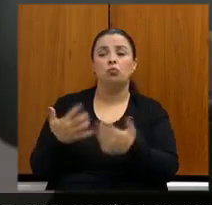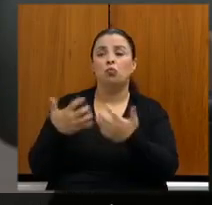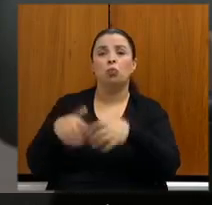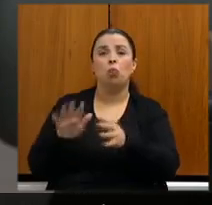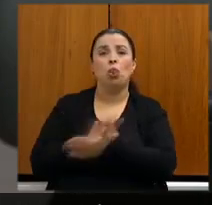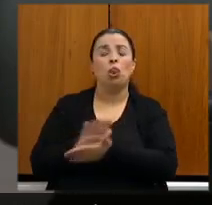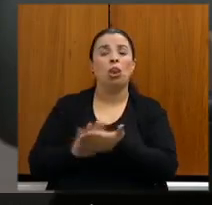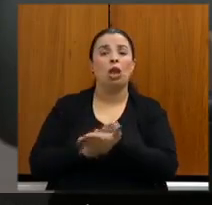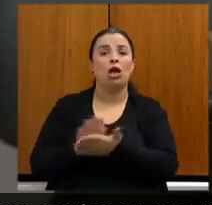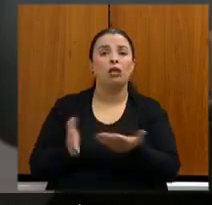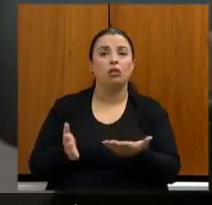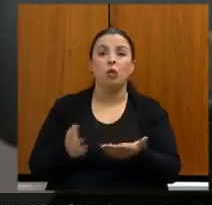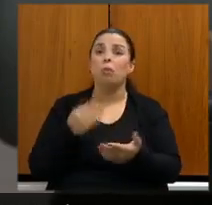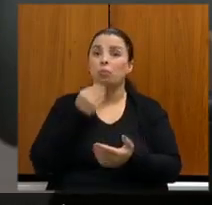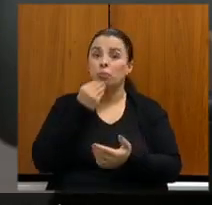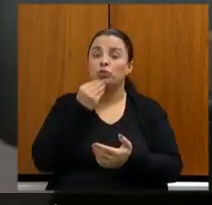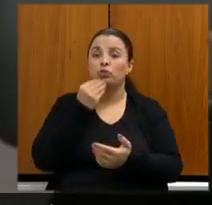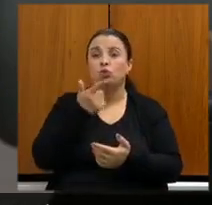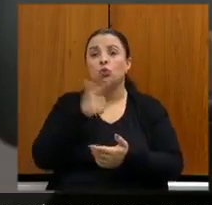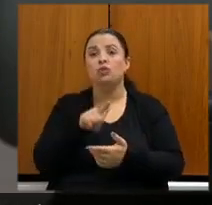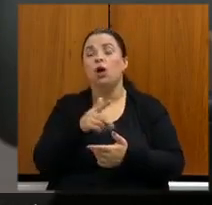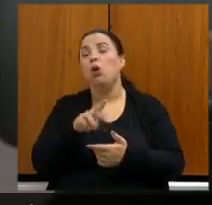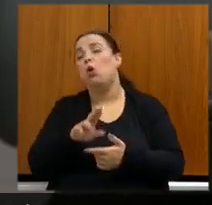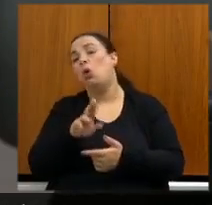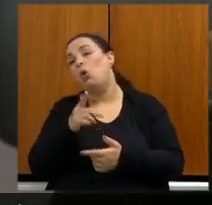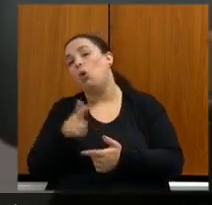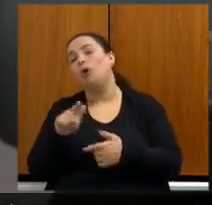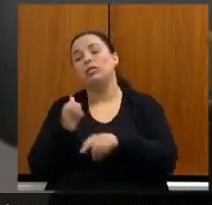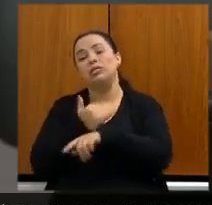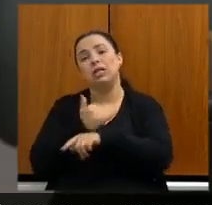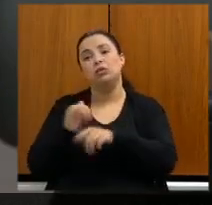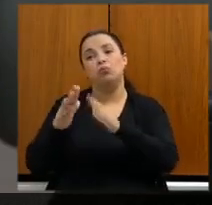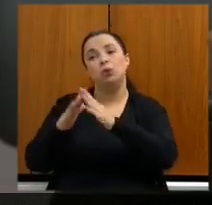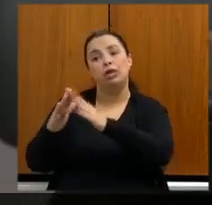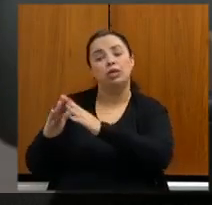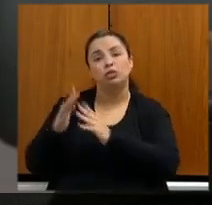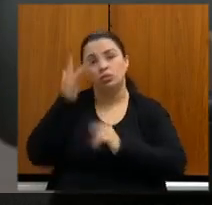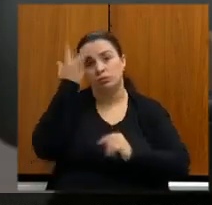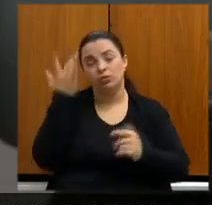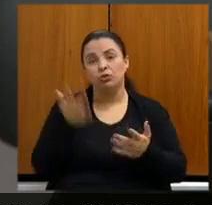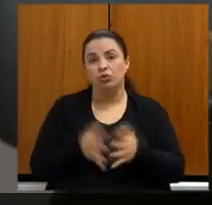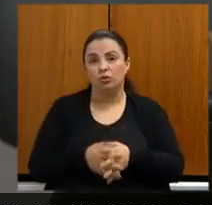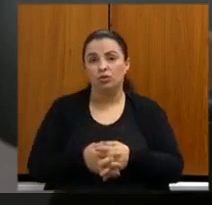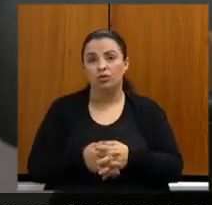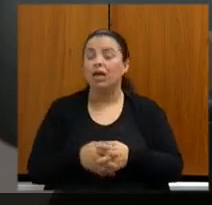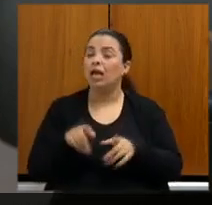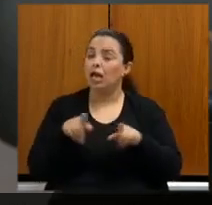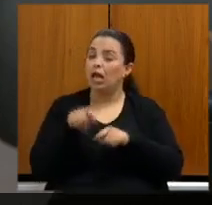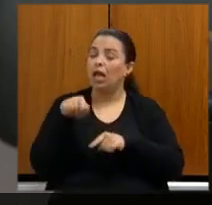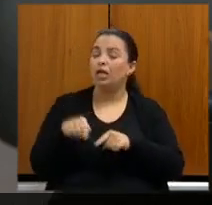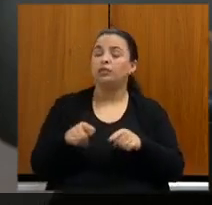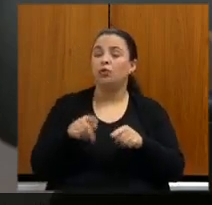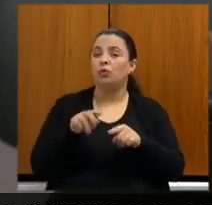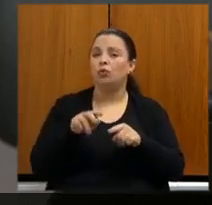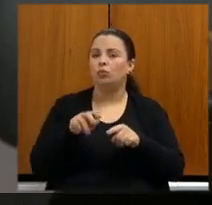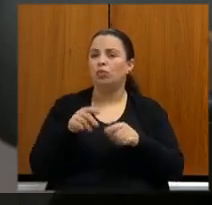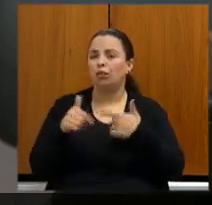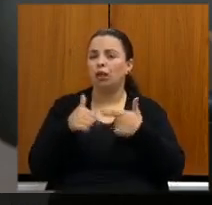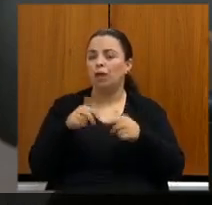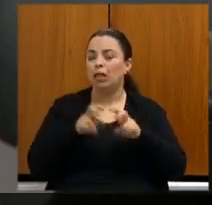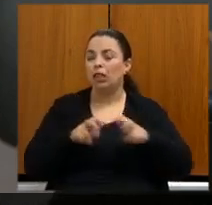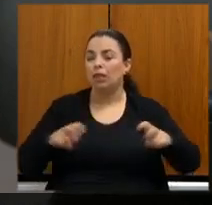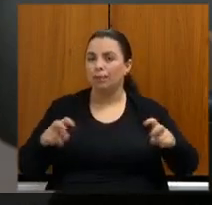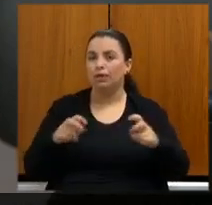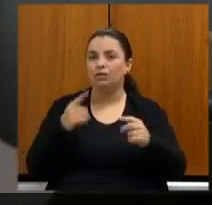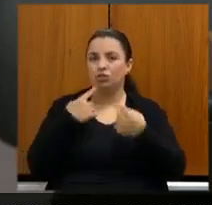que o estado também possa ser propositivo nessa do trabalho da mesa de diálogo eu vou passar agora para alguém